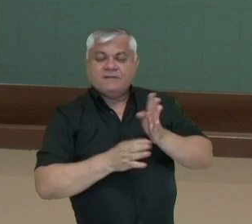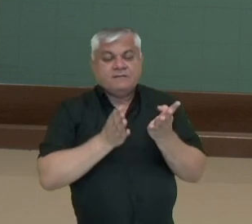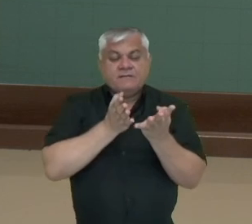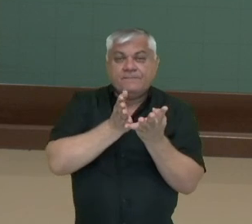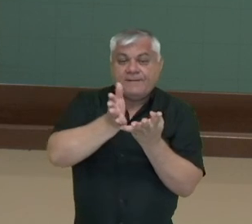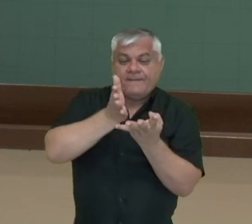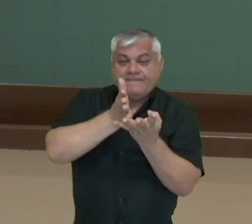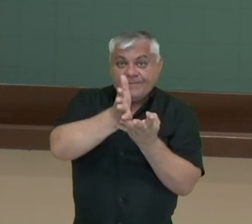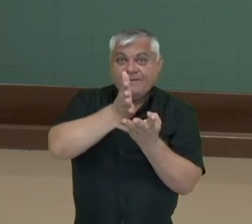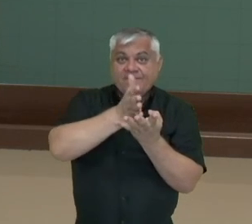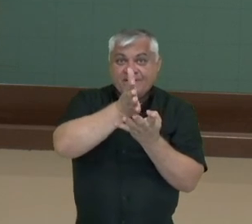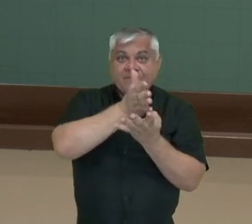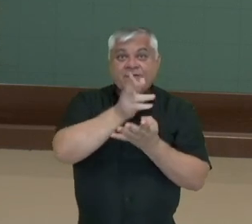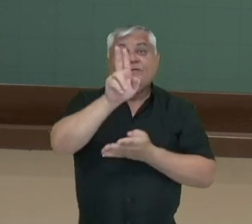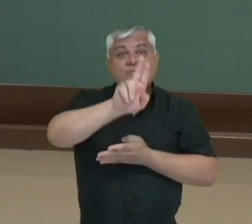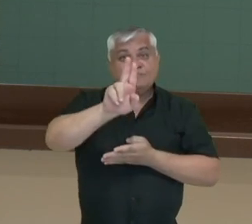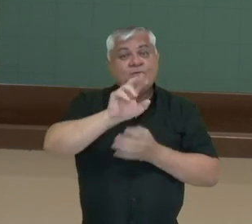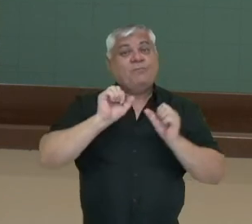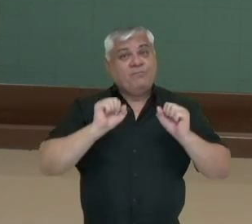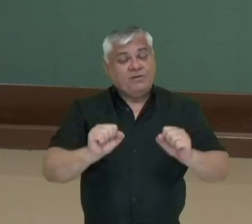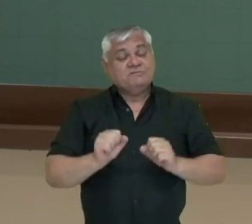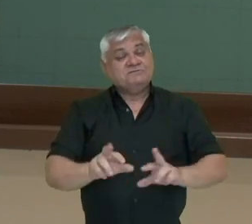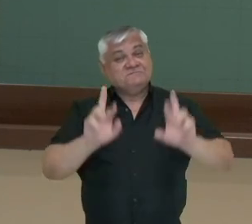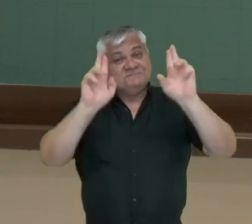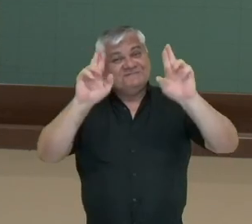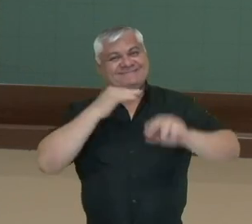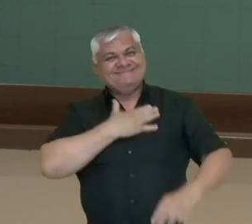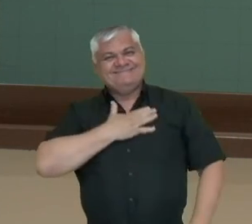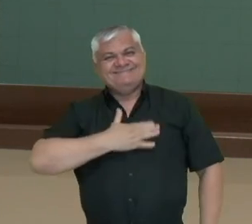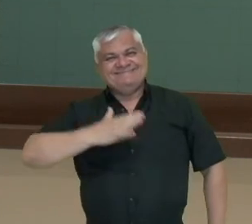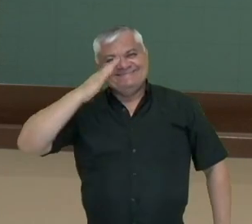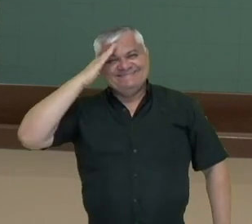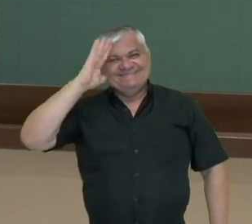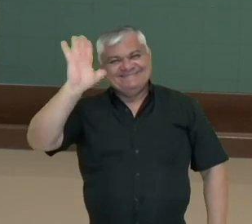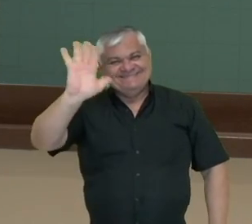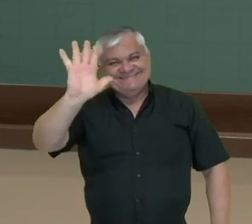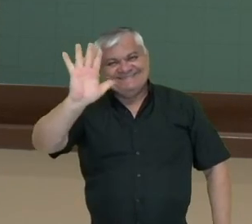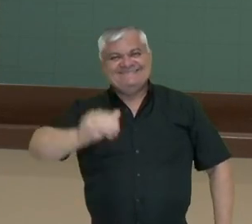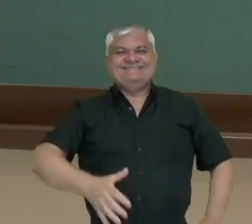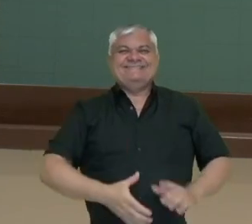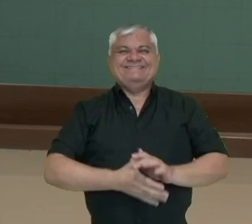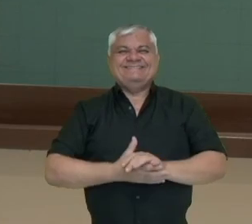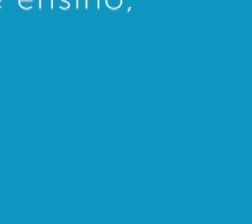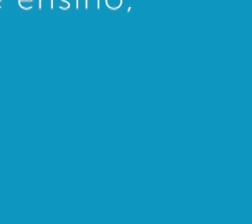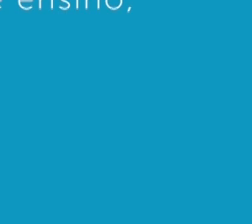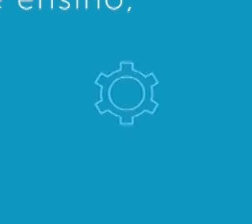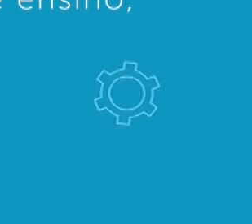eles podem ser utilizados. Espero que vocês tenham gostado e até breve, pessoal.